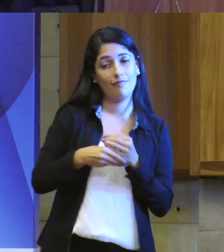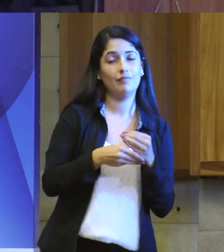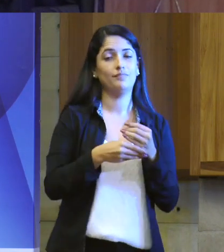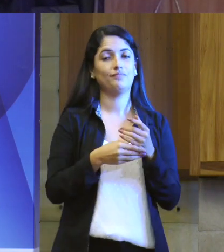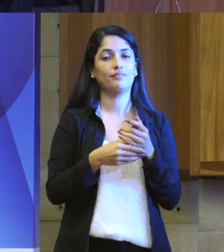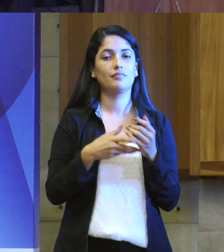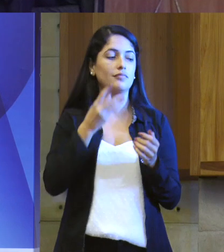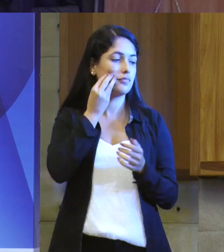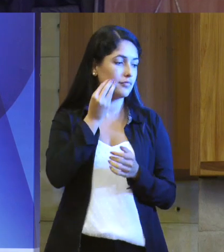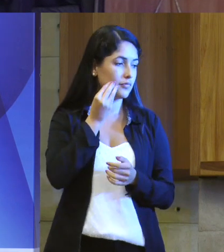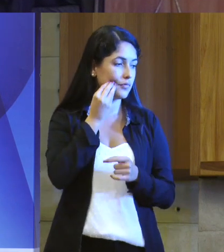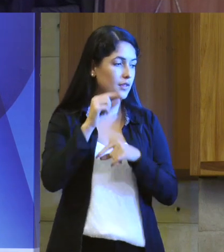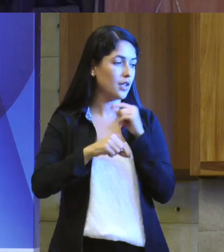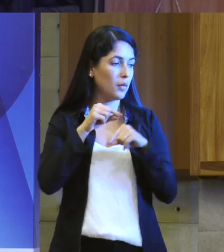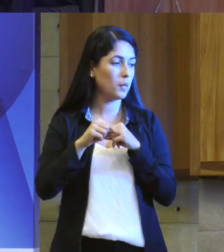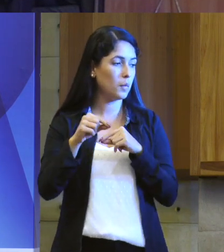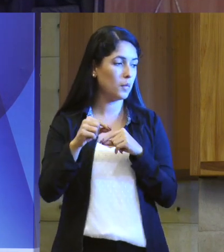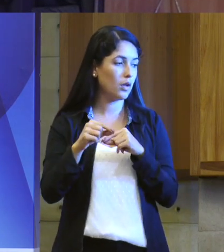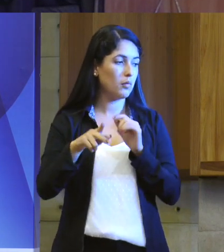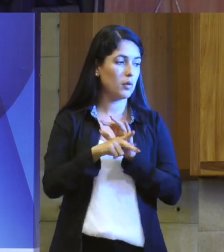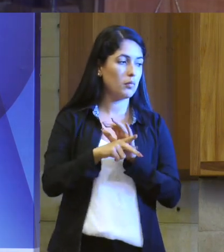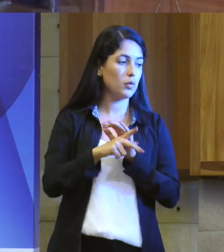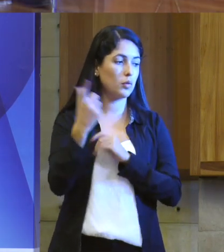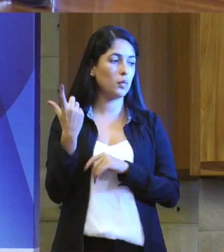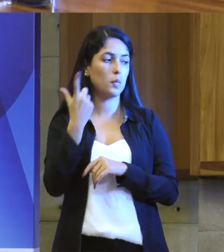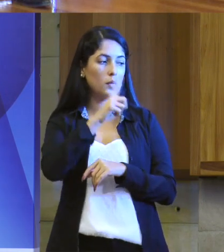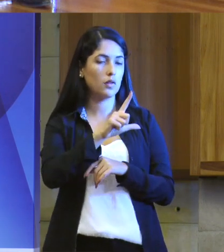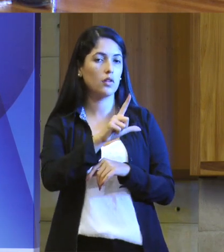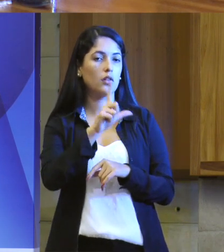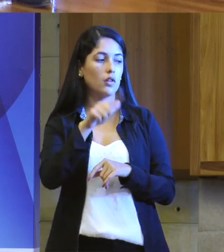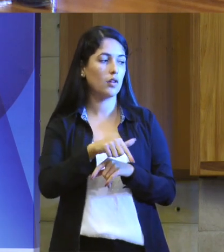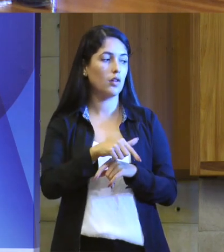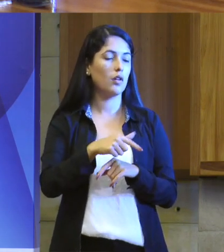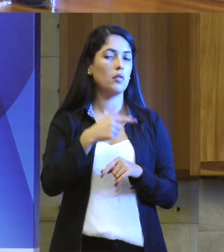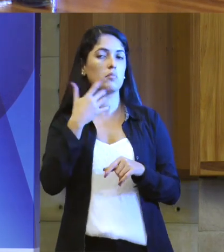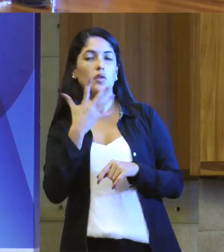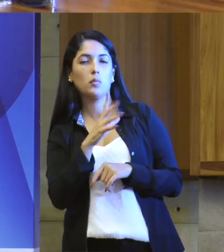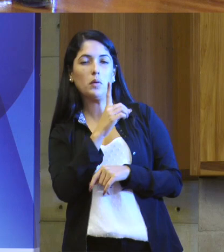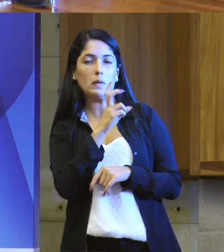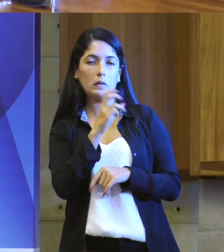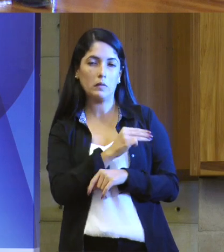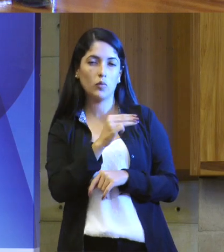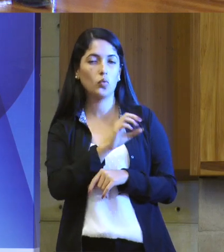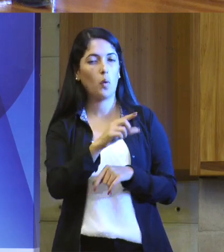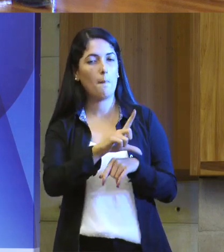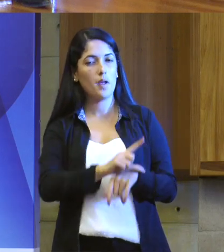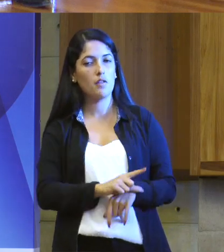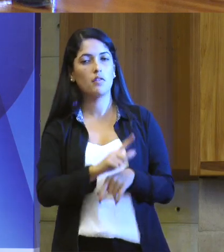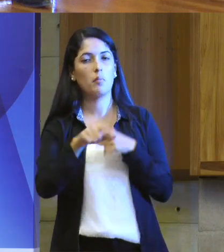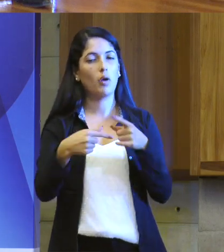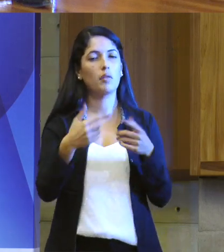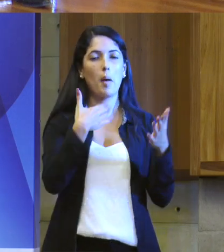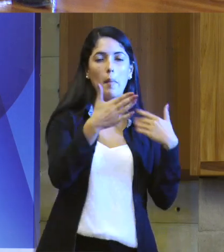manter o a partir da inicial curta e tem dentro dos 15 - é depois deixar